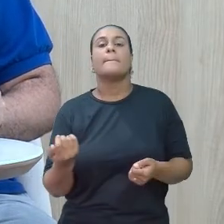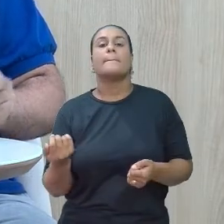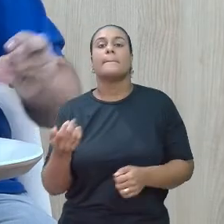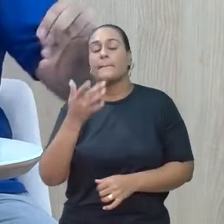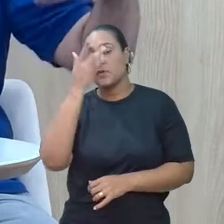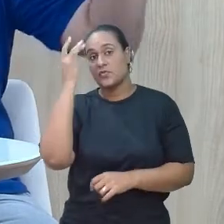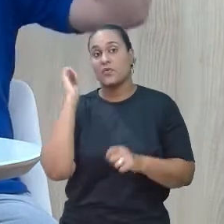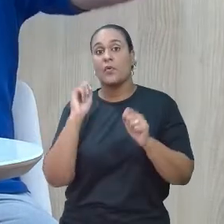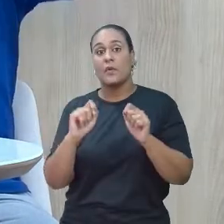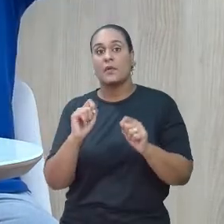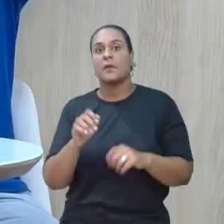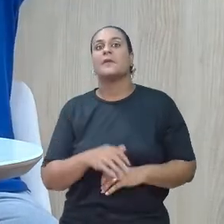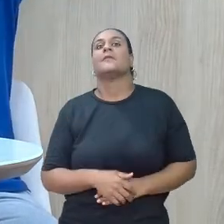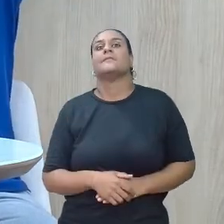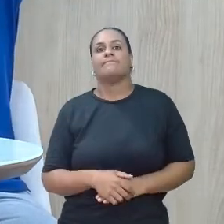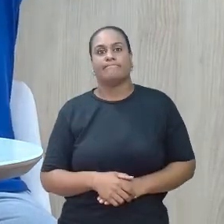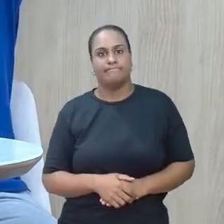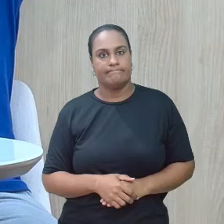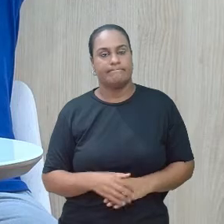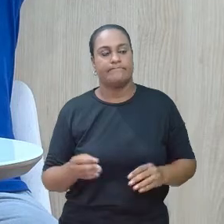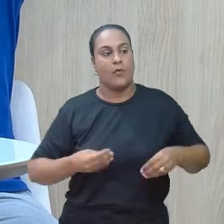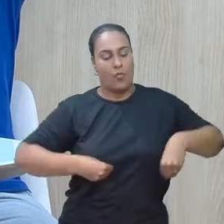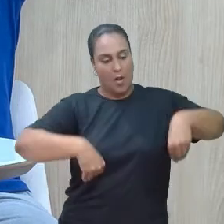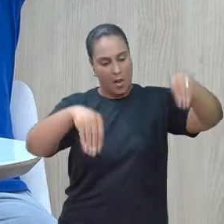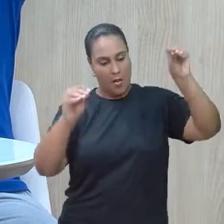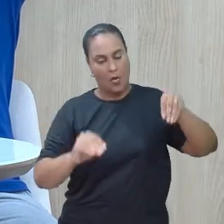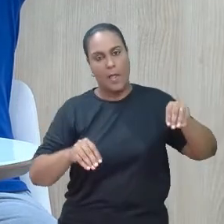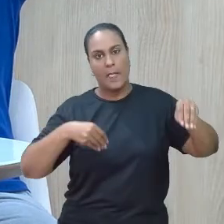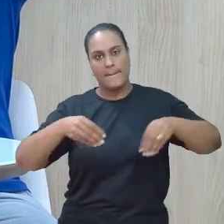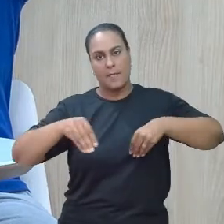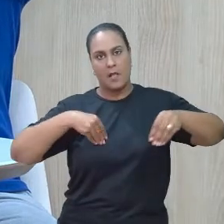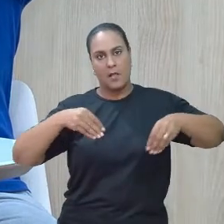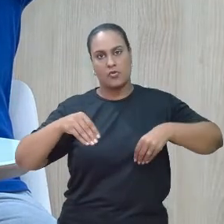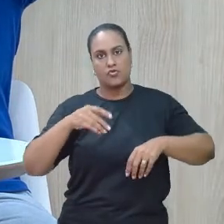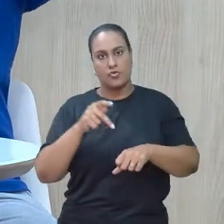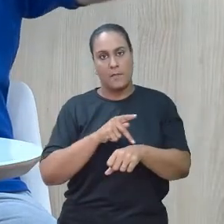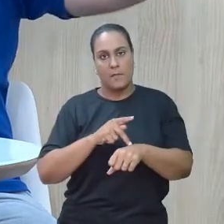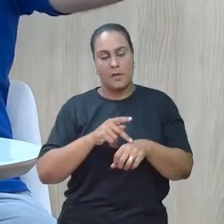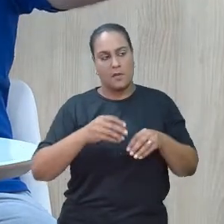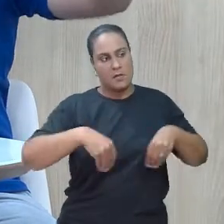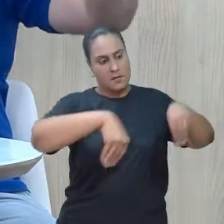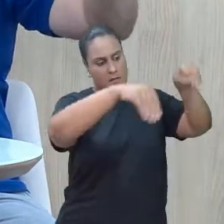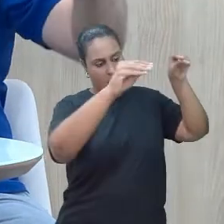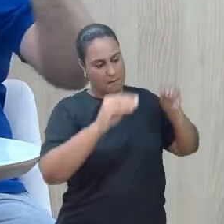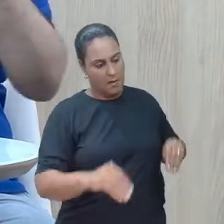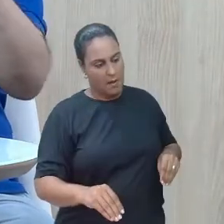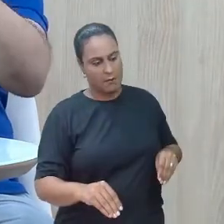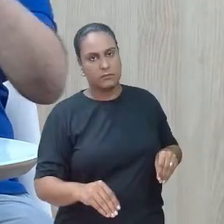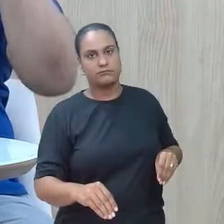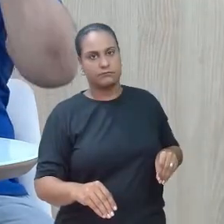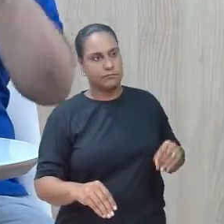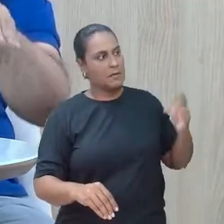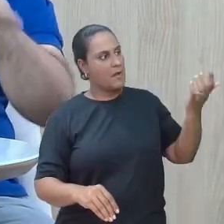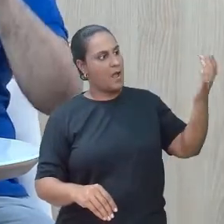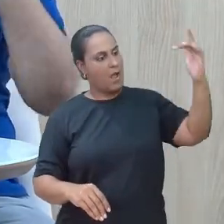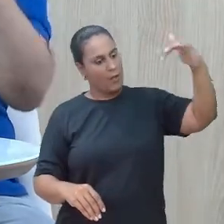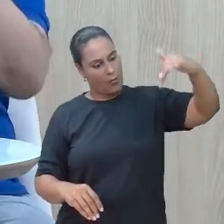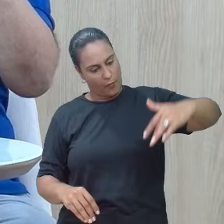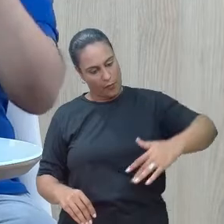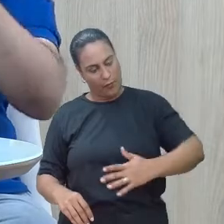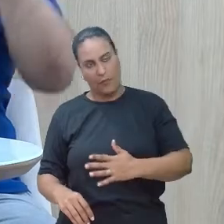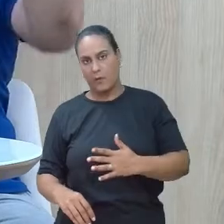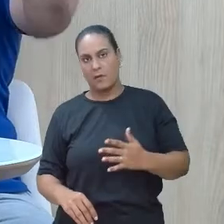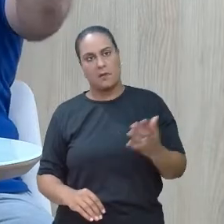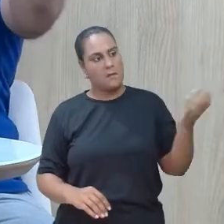Vanessa? Coloca aquela lonazinha preta, né? Para proteger justamente o escoamento, né? Para que aquela água bata e escoa, não